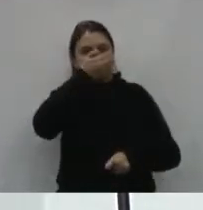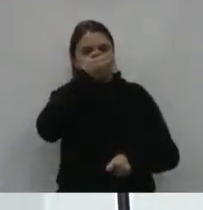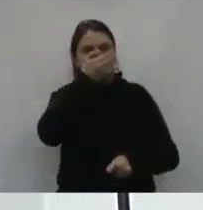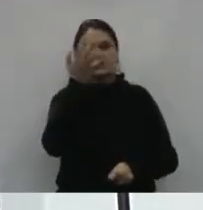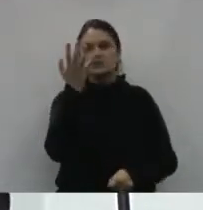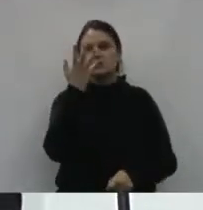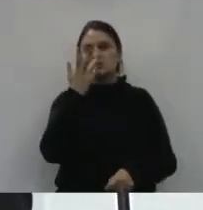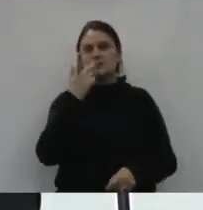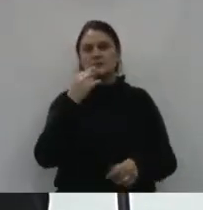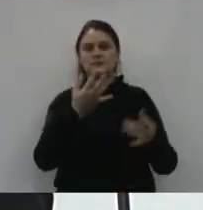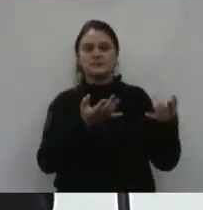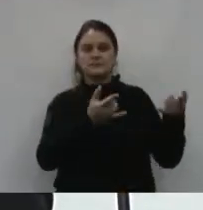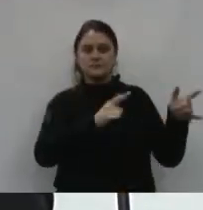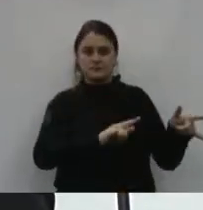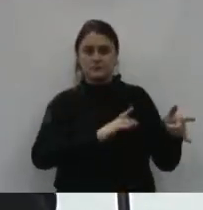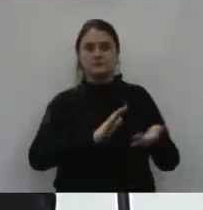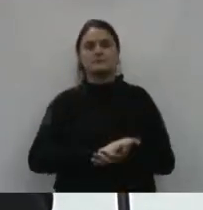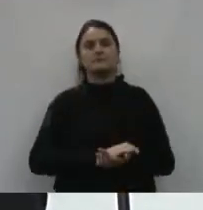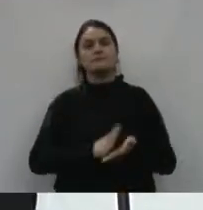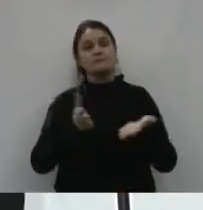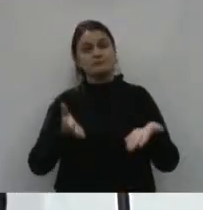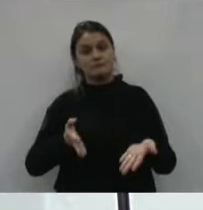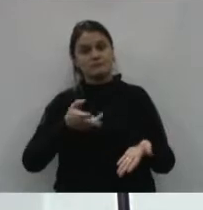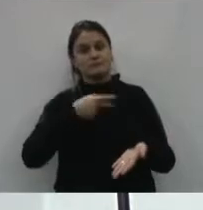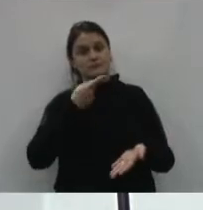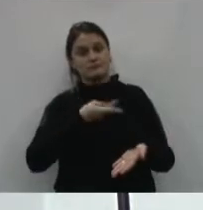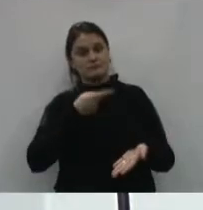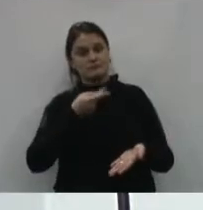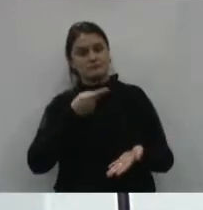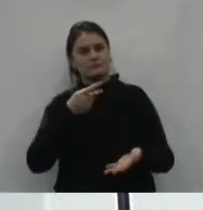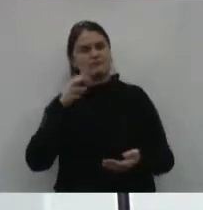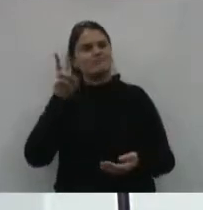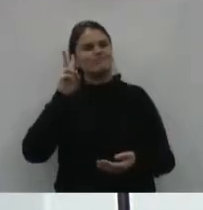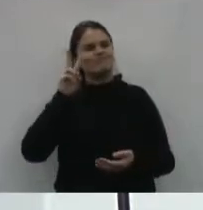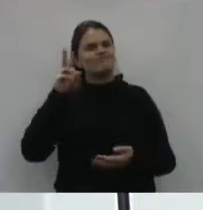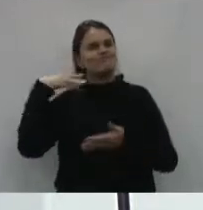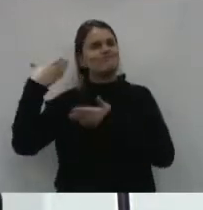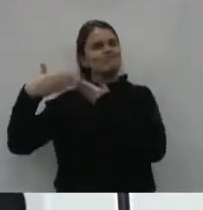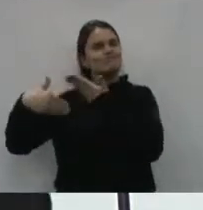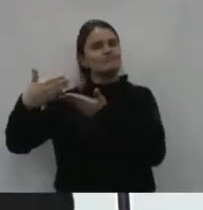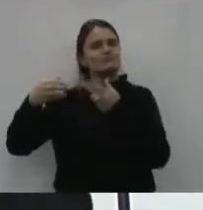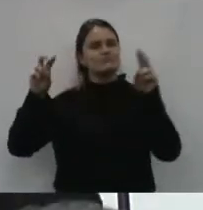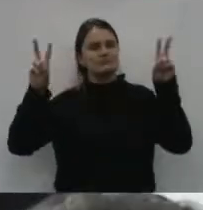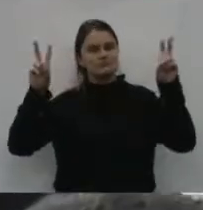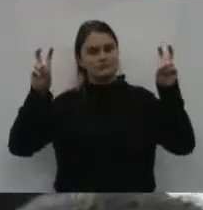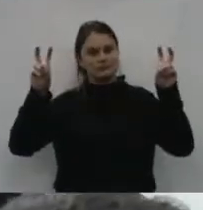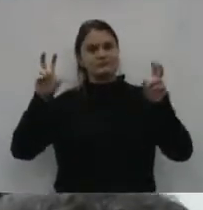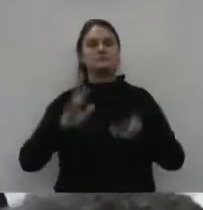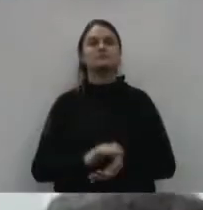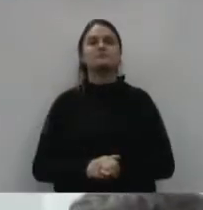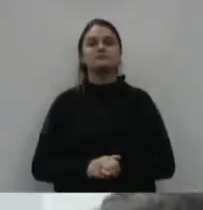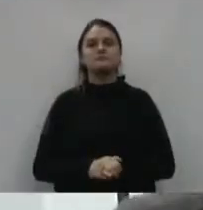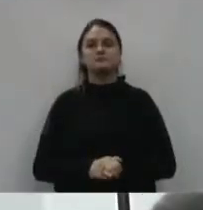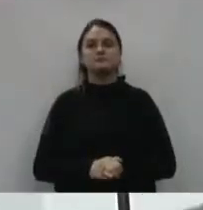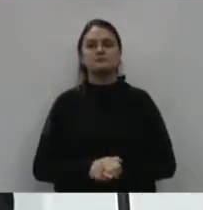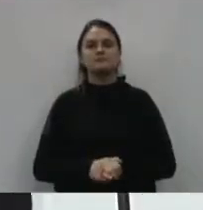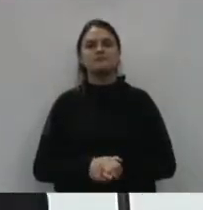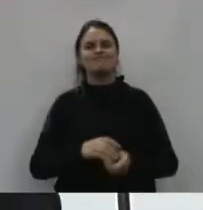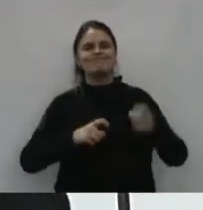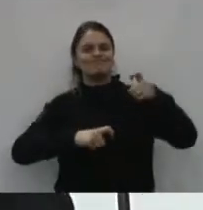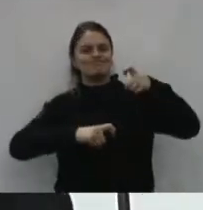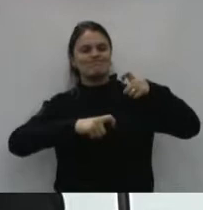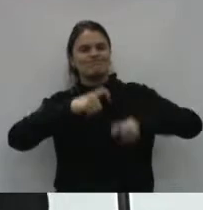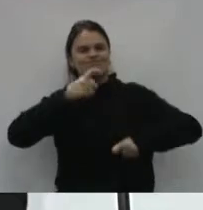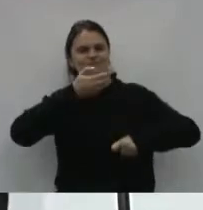adolescentes então eu vim aqui trazer uma uma pequena explanação sobre esse tema é